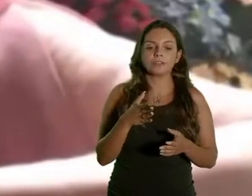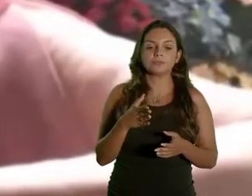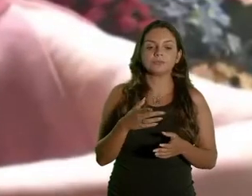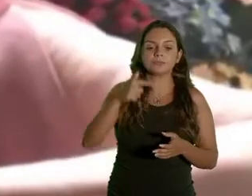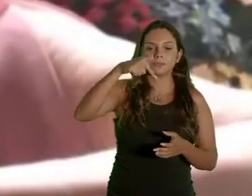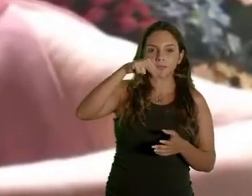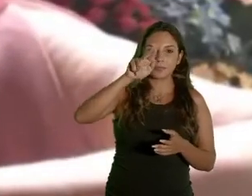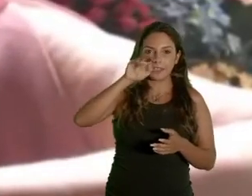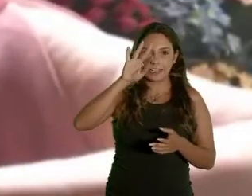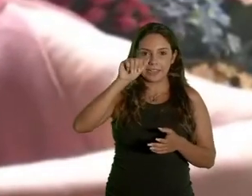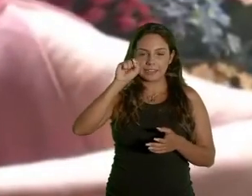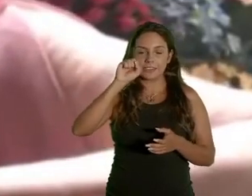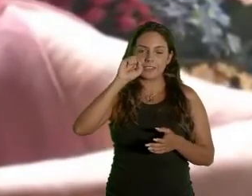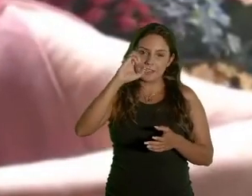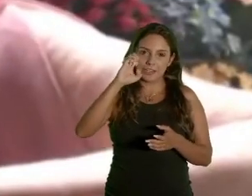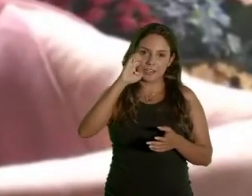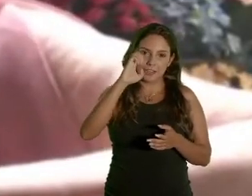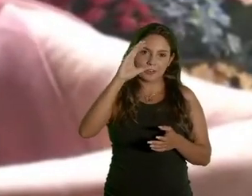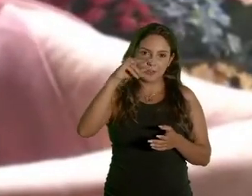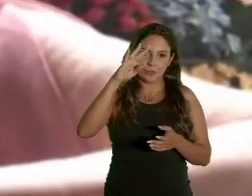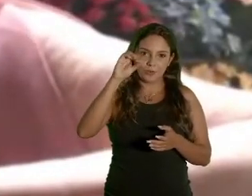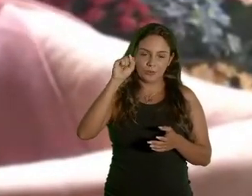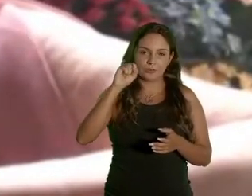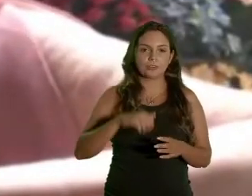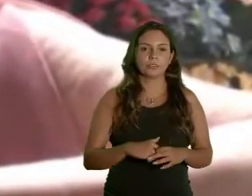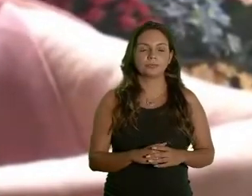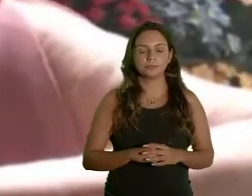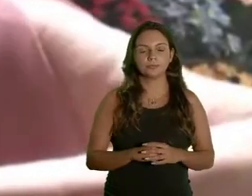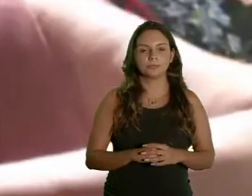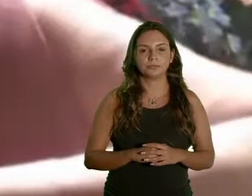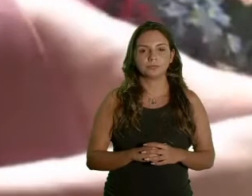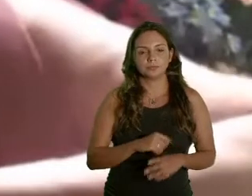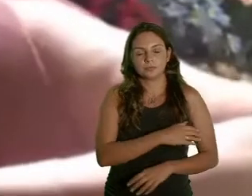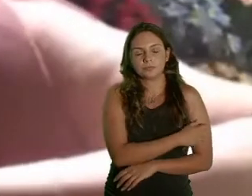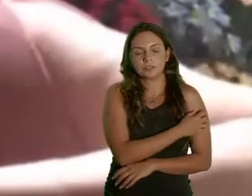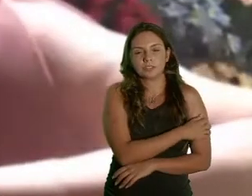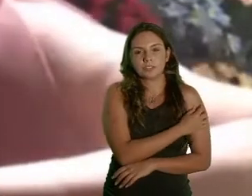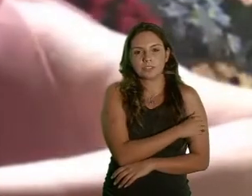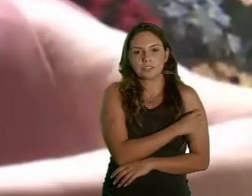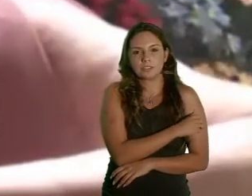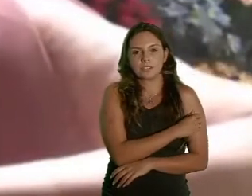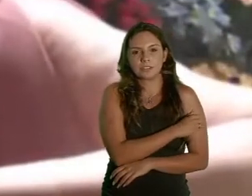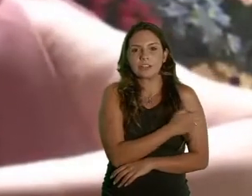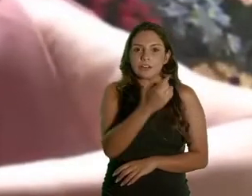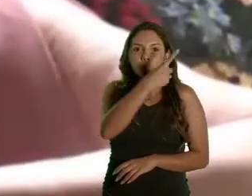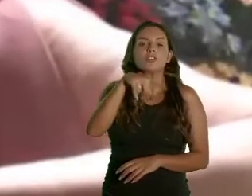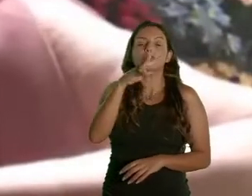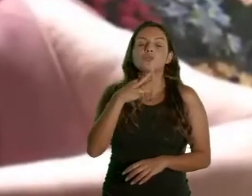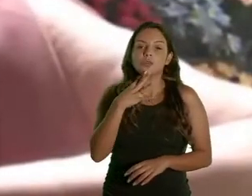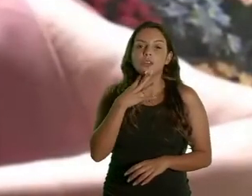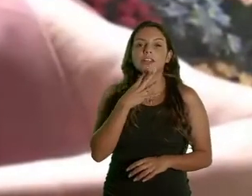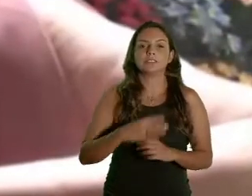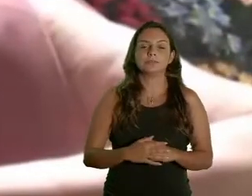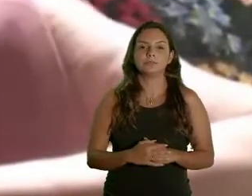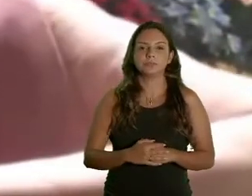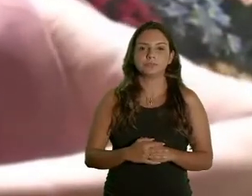e Contos, que eu estou lambendo, como já disse. E queria muito que vocês conhecessem. Porque